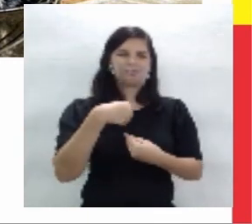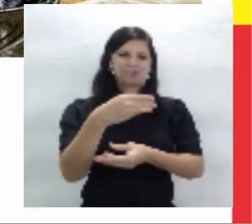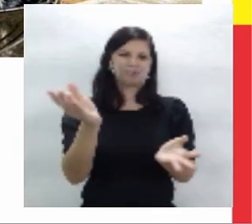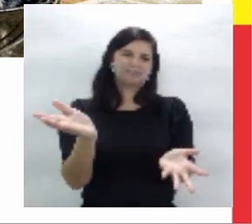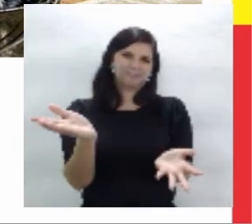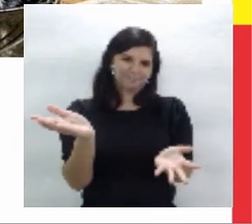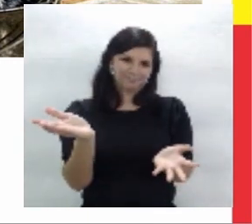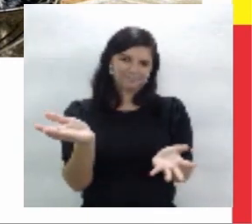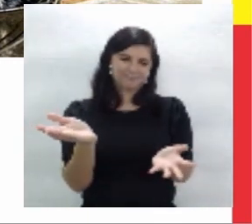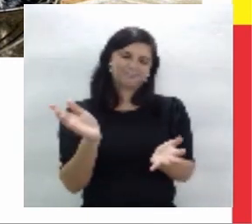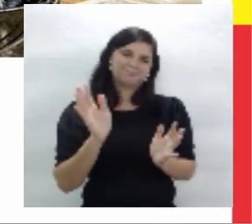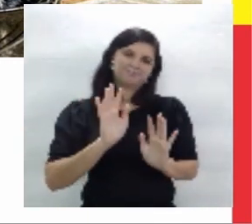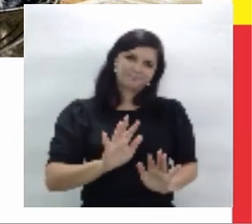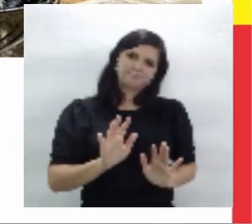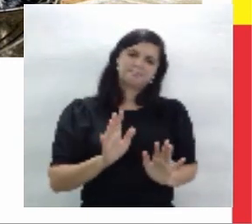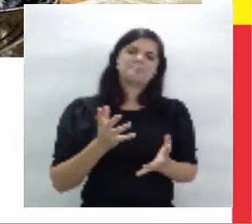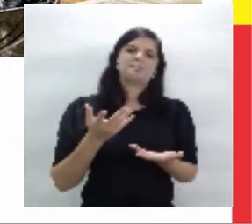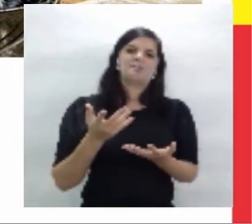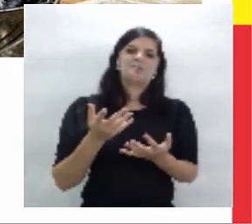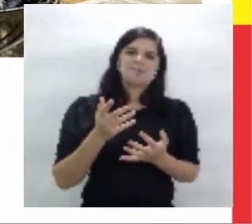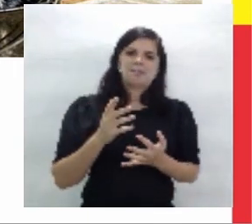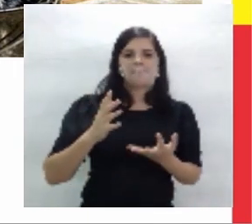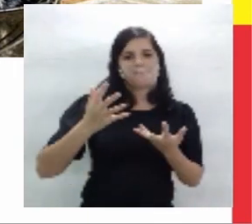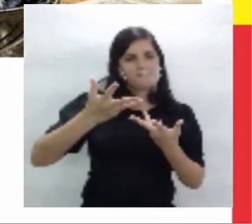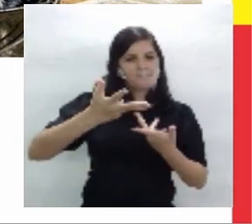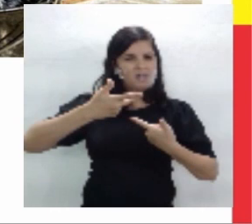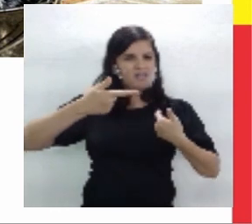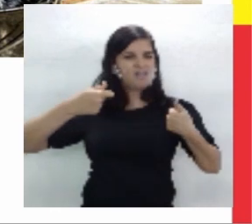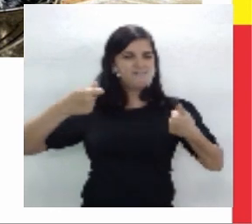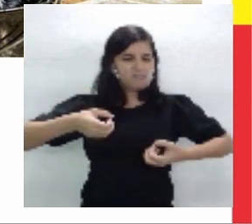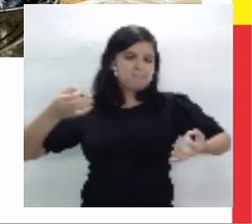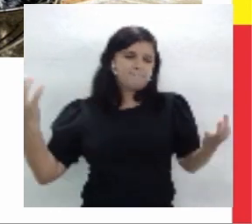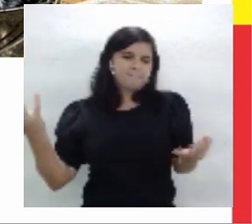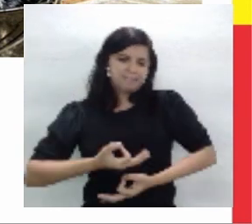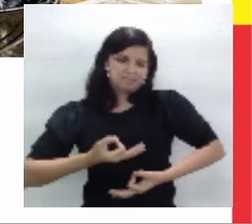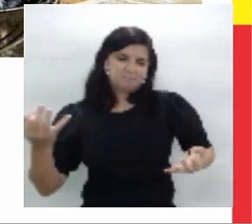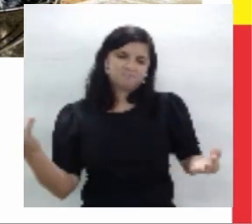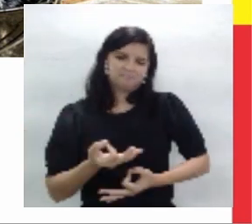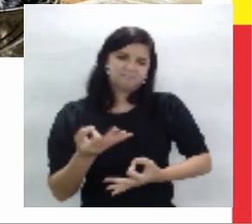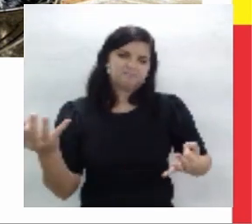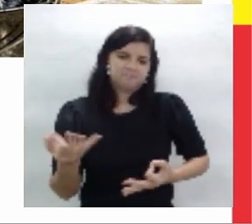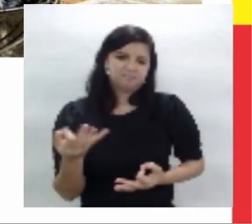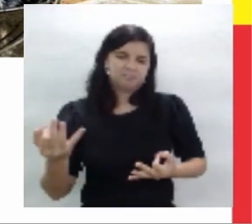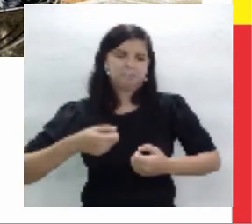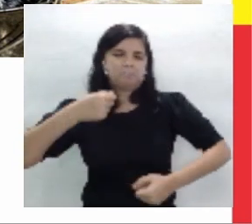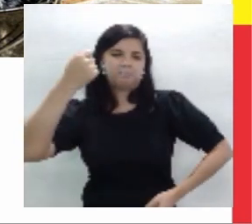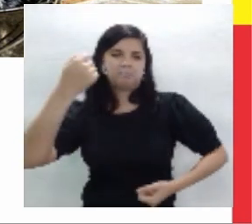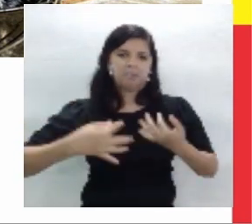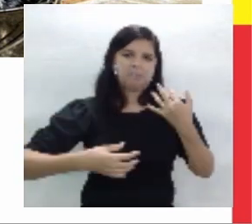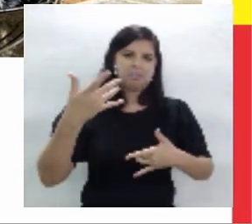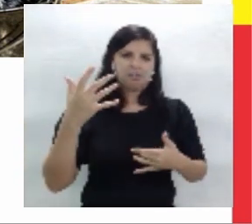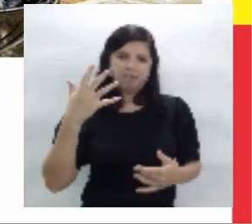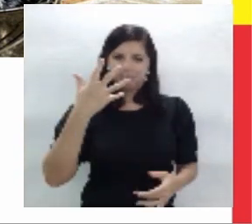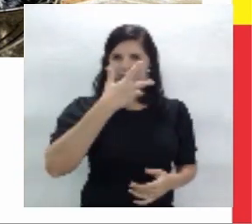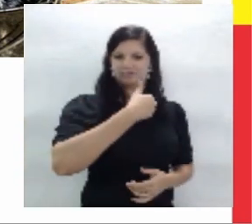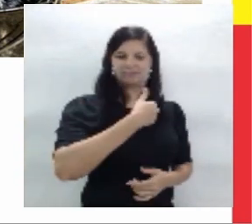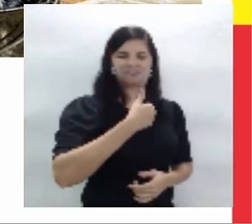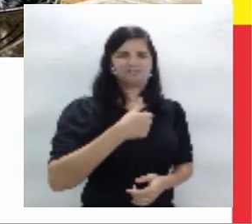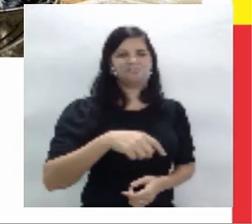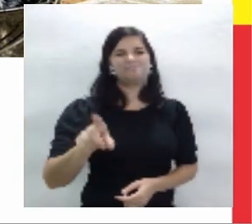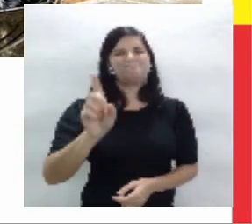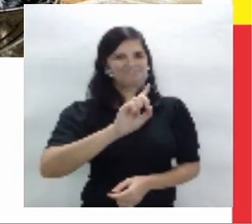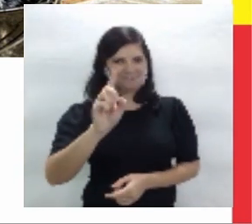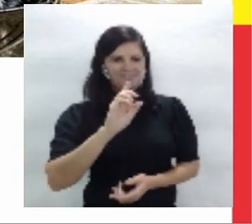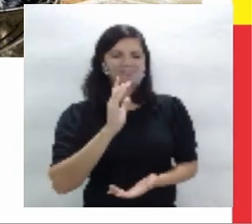entende que não é a mil maravilhas, tudo não funciona assim como a gente fala aqui na teoria. Acontecem sim